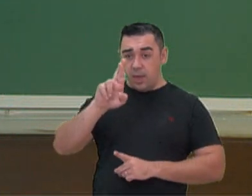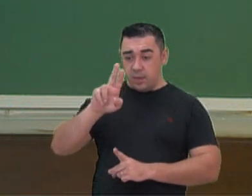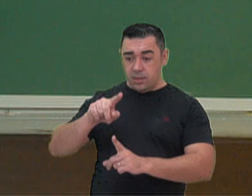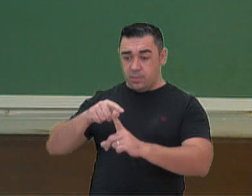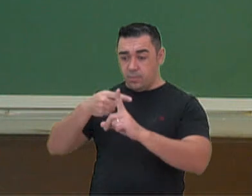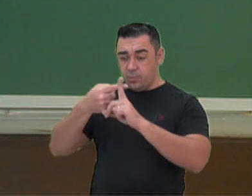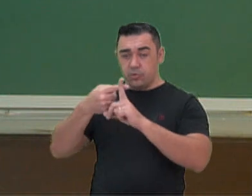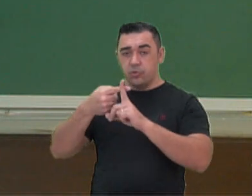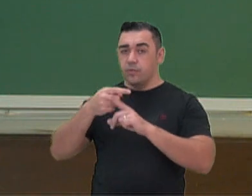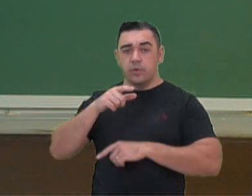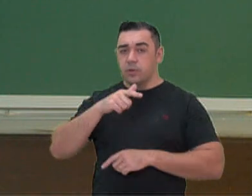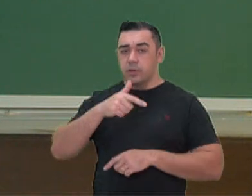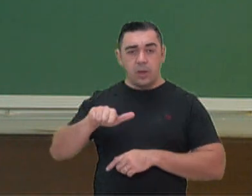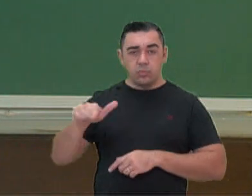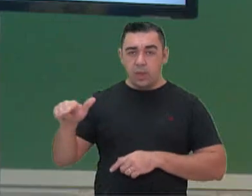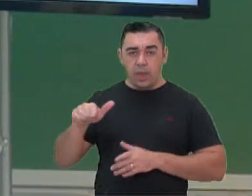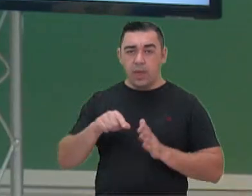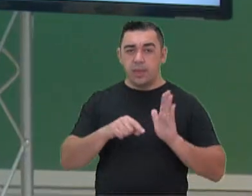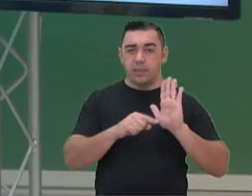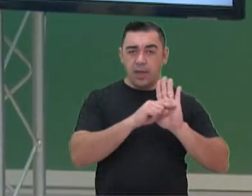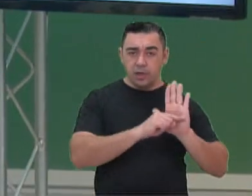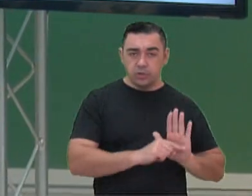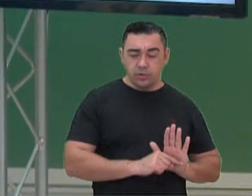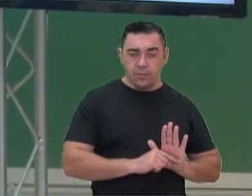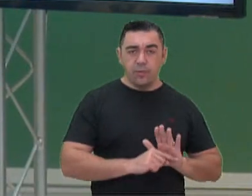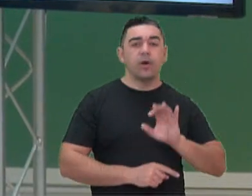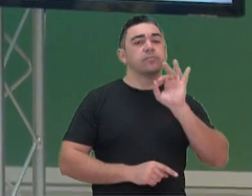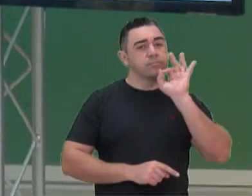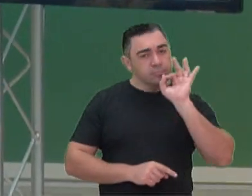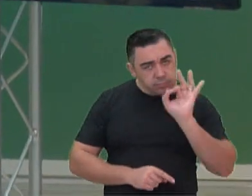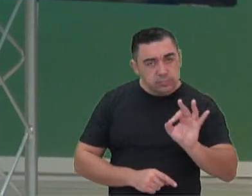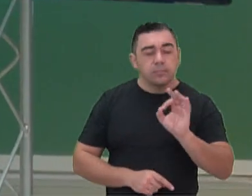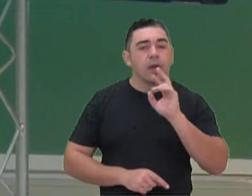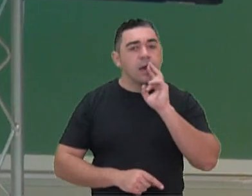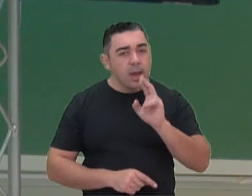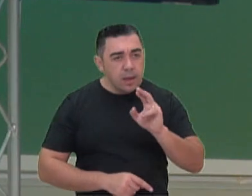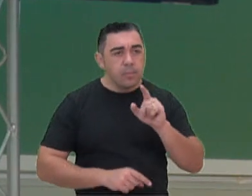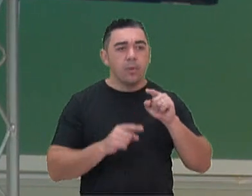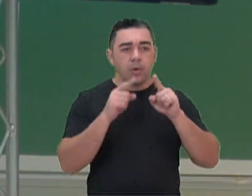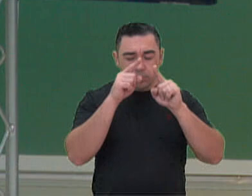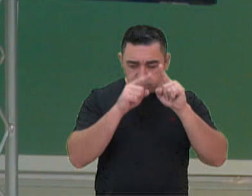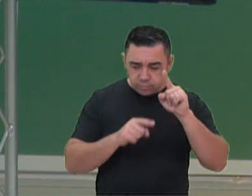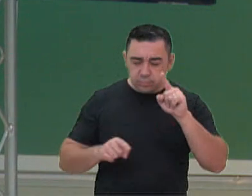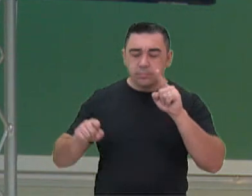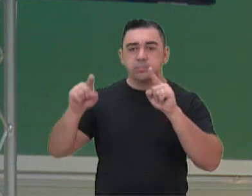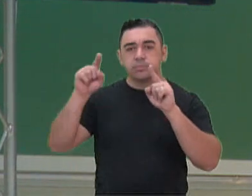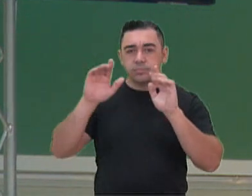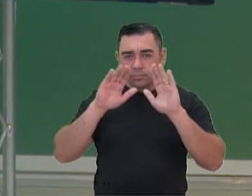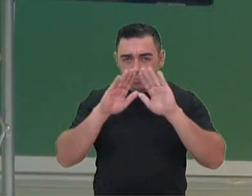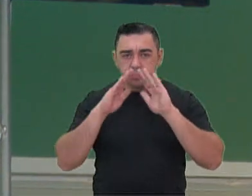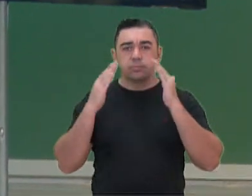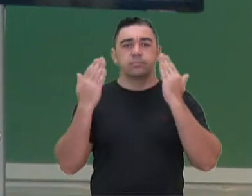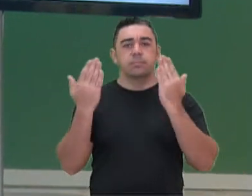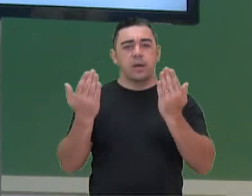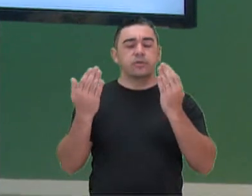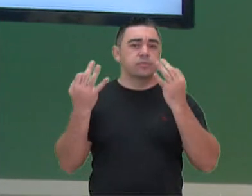os não negativos, pega exatamente a imagem indicada aqui no gráfico anterior. Olha